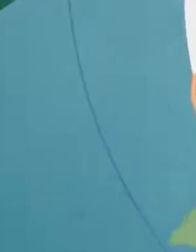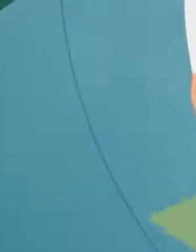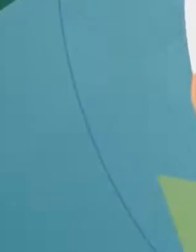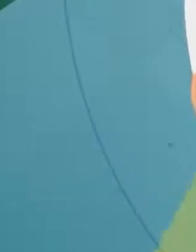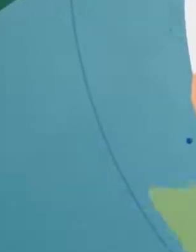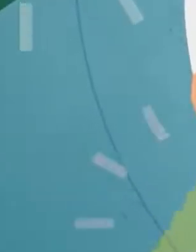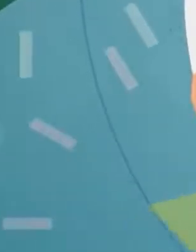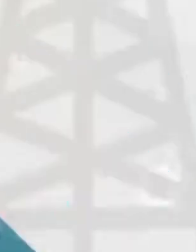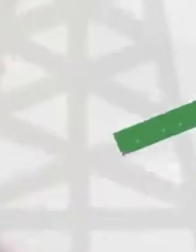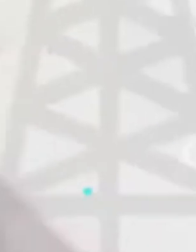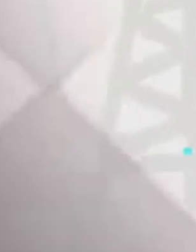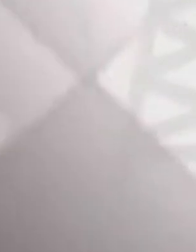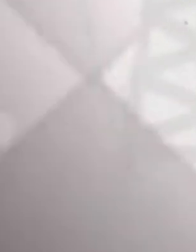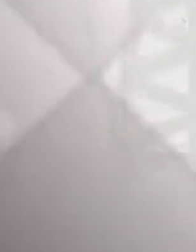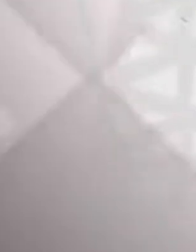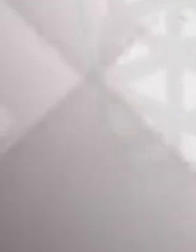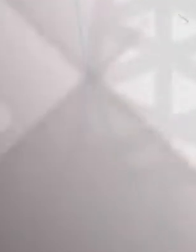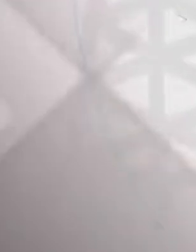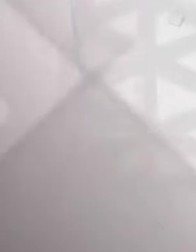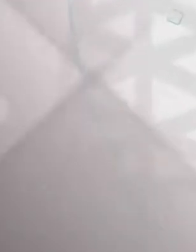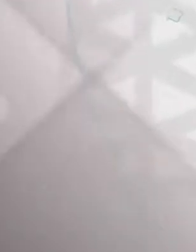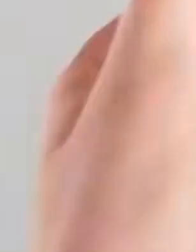E aí